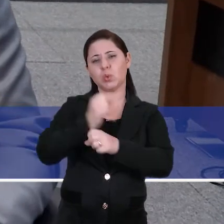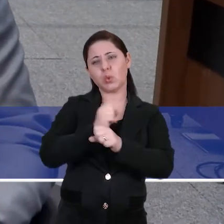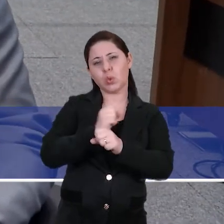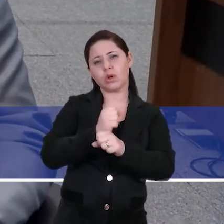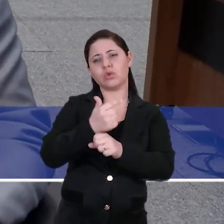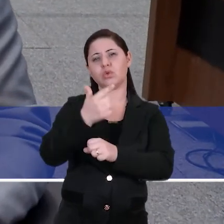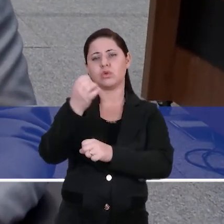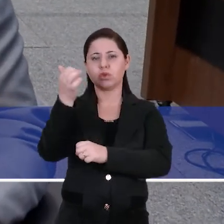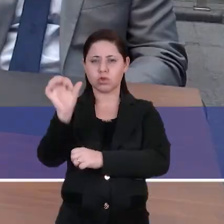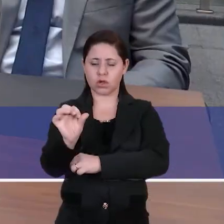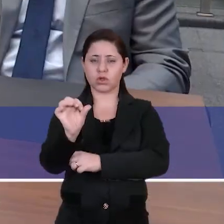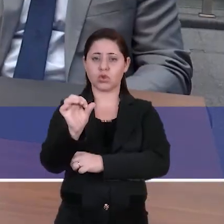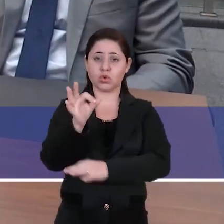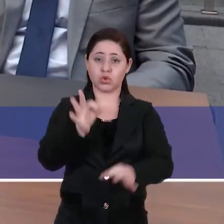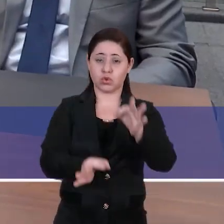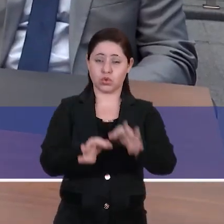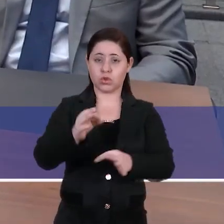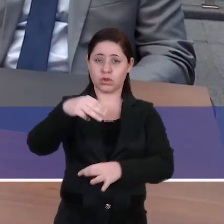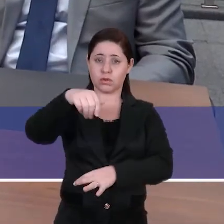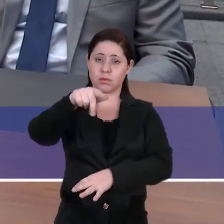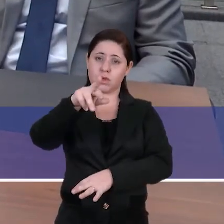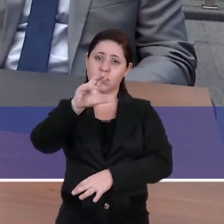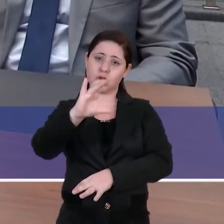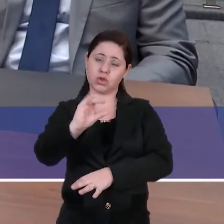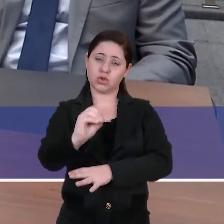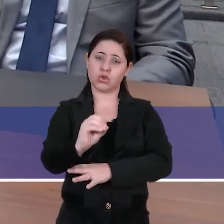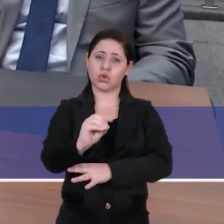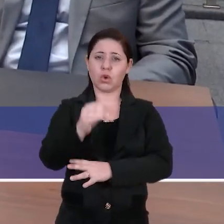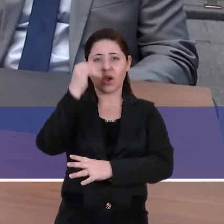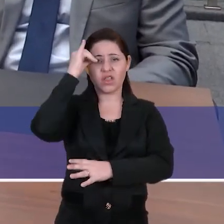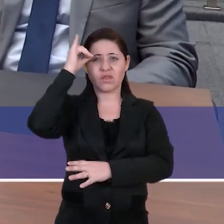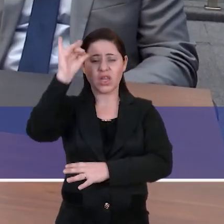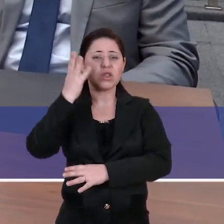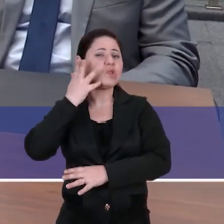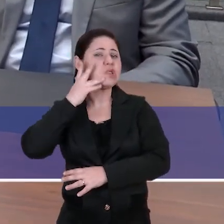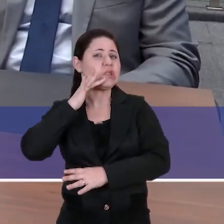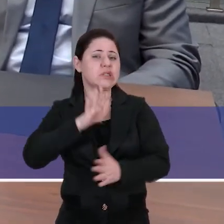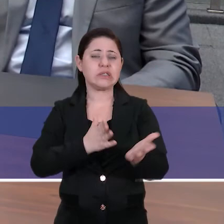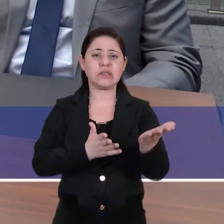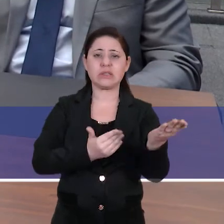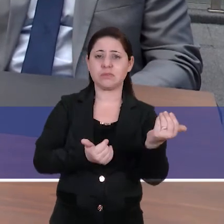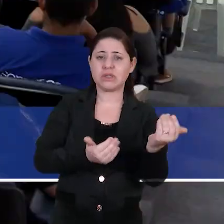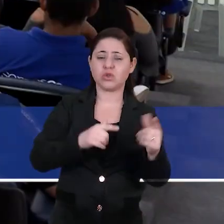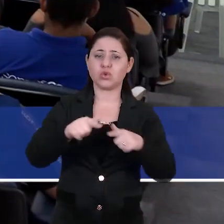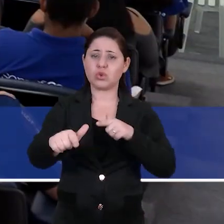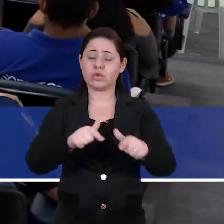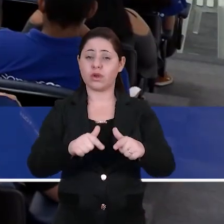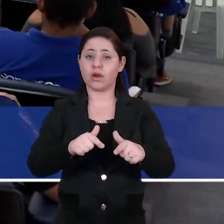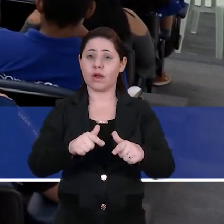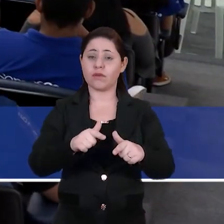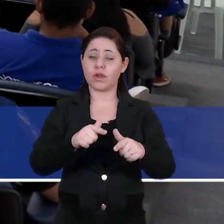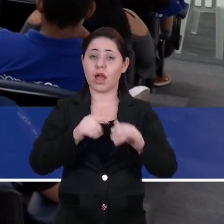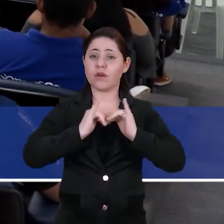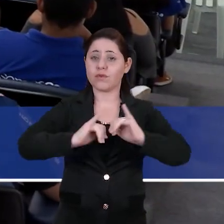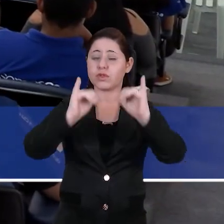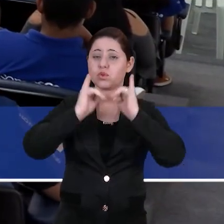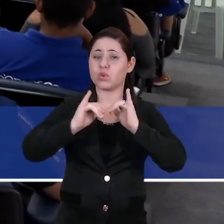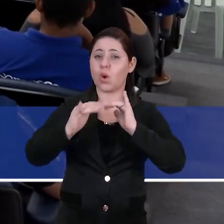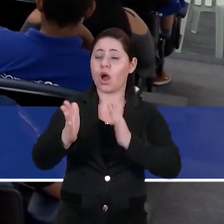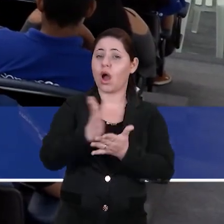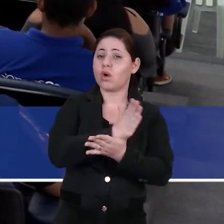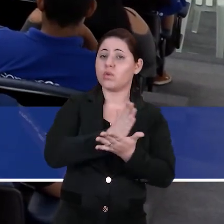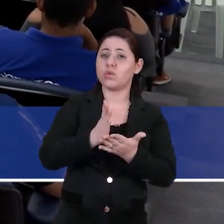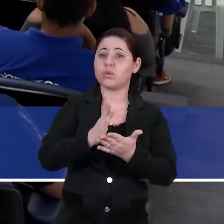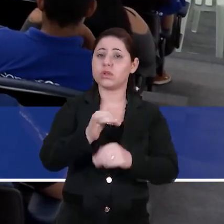de 2019. O juiz Márcio Alexandre coordena um programa de combate ao trabalho infantil. Ele indicou algumas ações que o